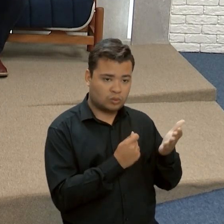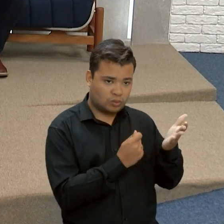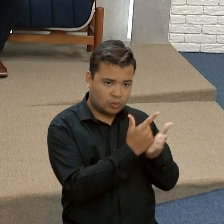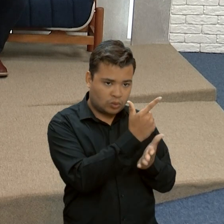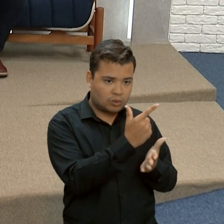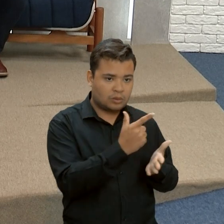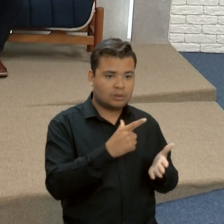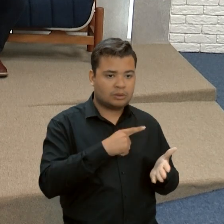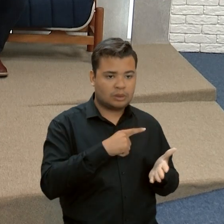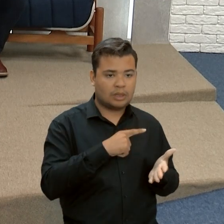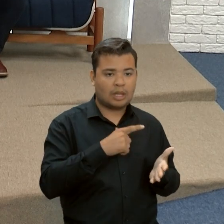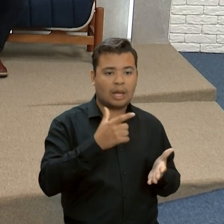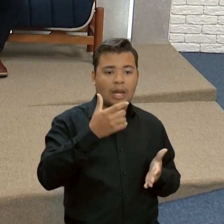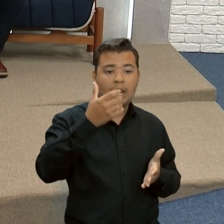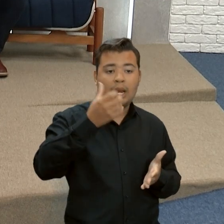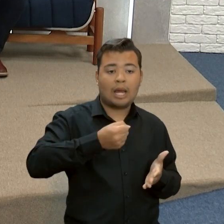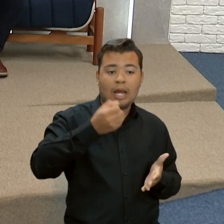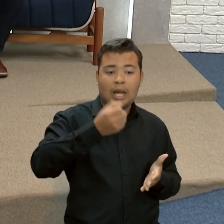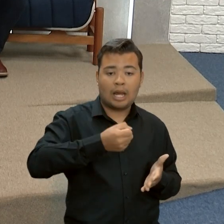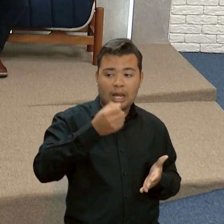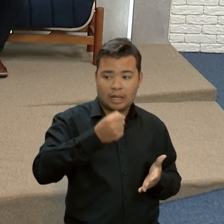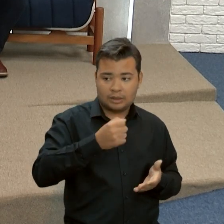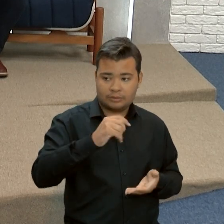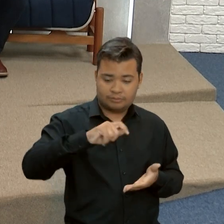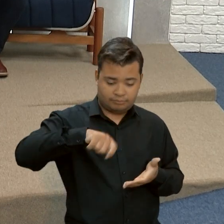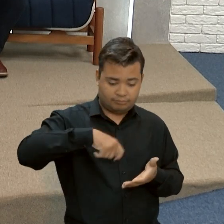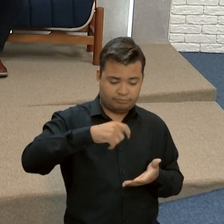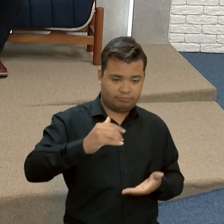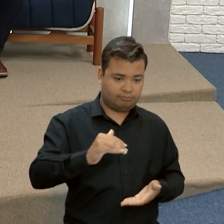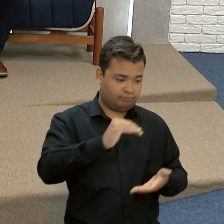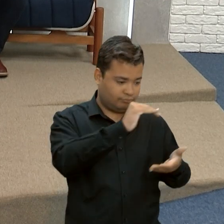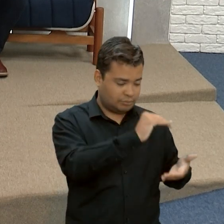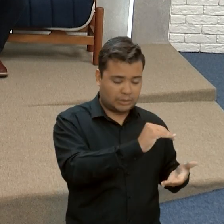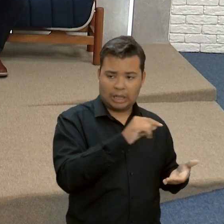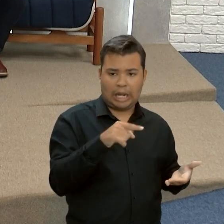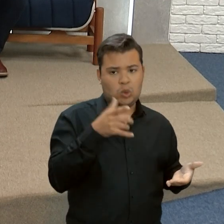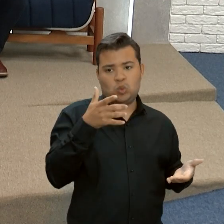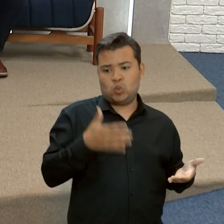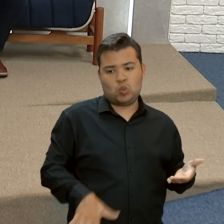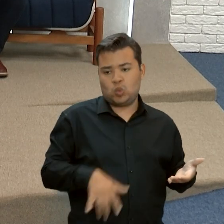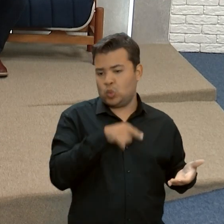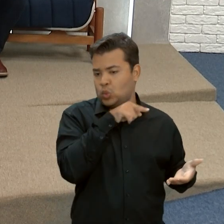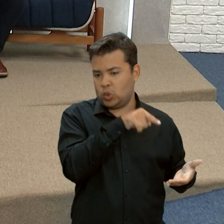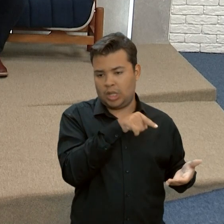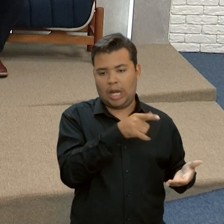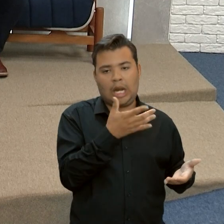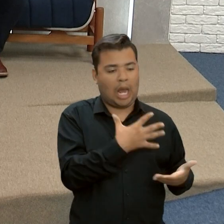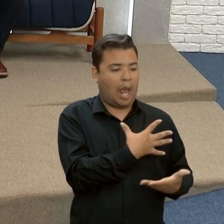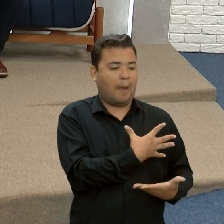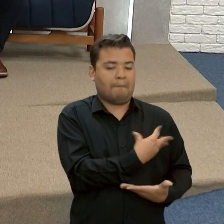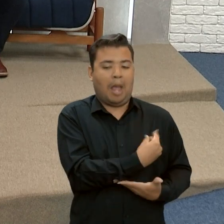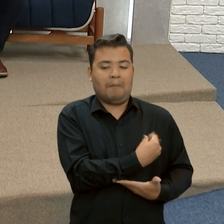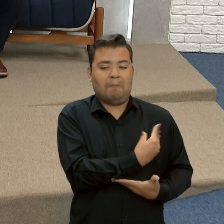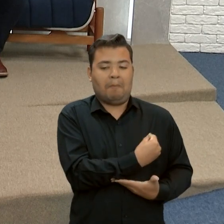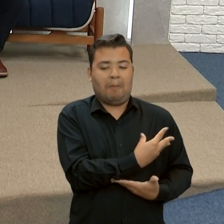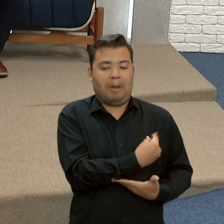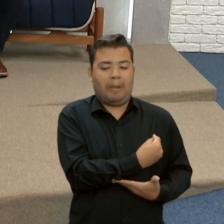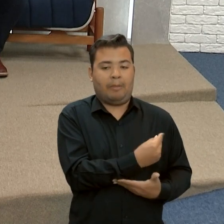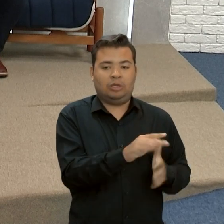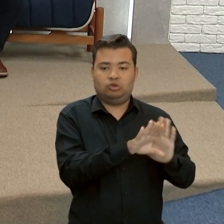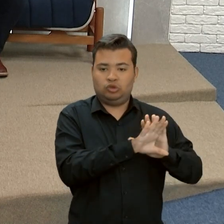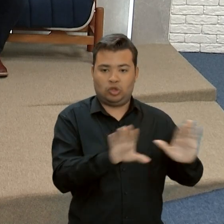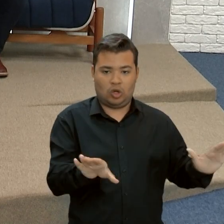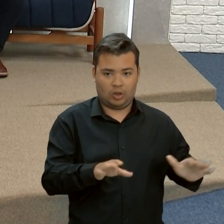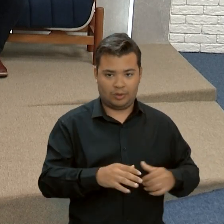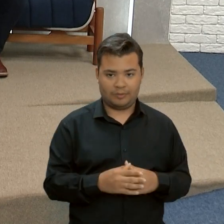um leite para ele que ele também não quis. Ele deixou de lado, só queria mesmo o mamar dele mesmo da mãe, né? Que bom,